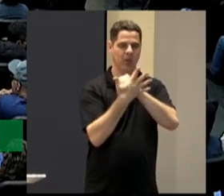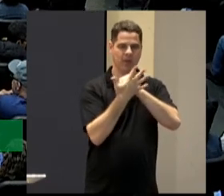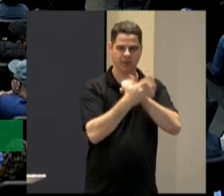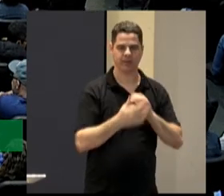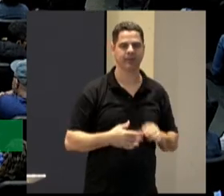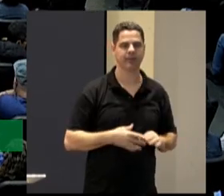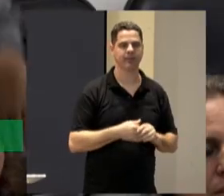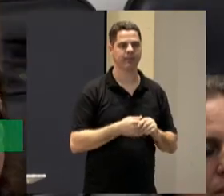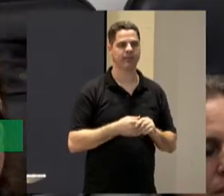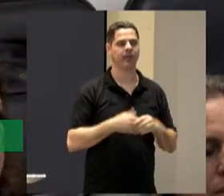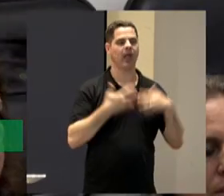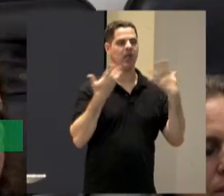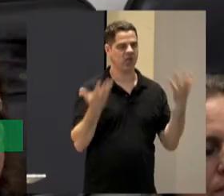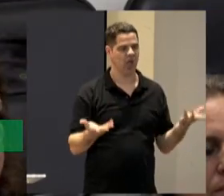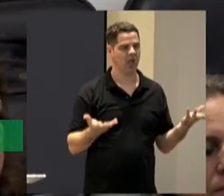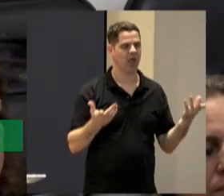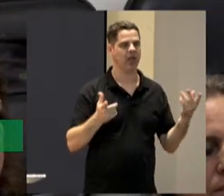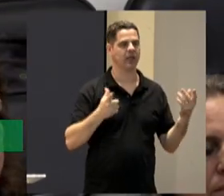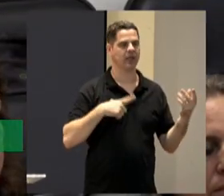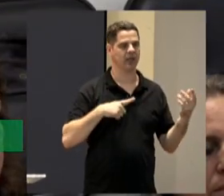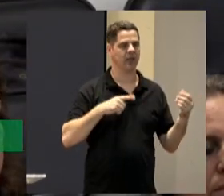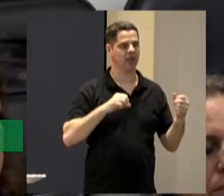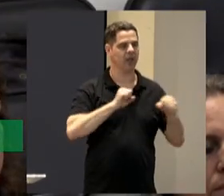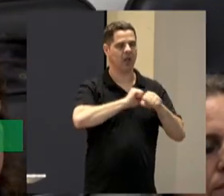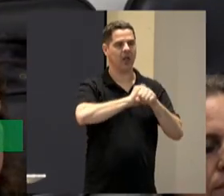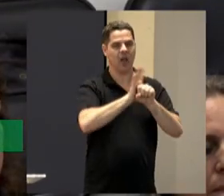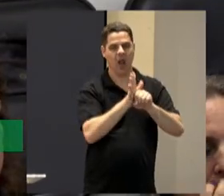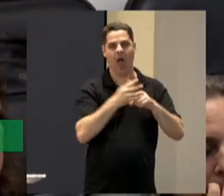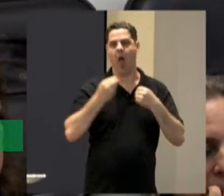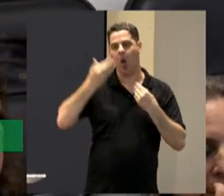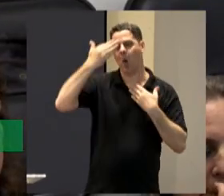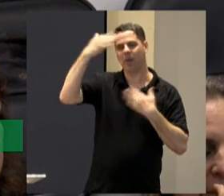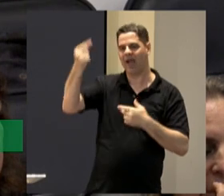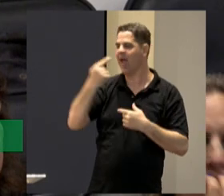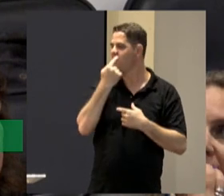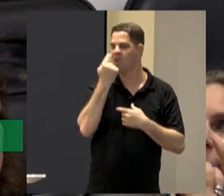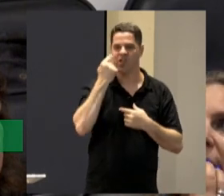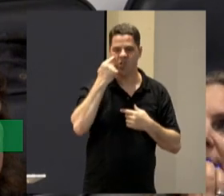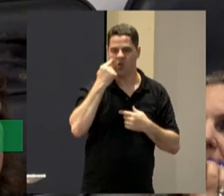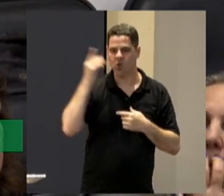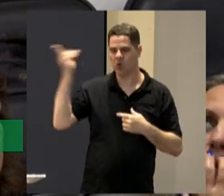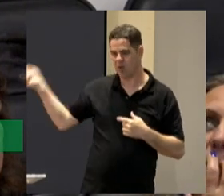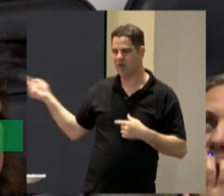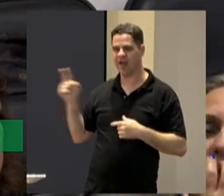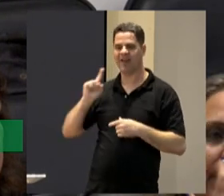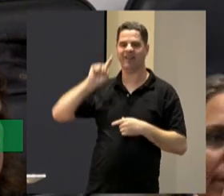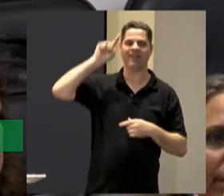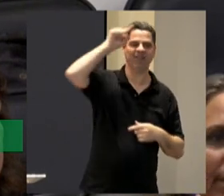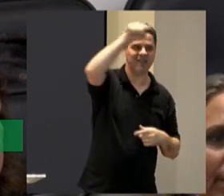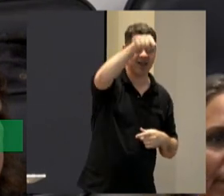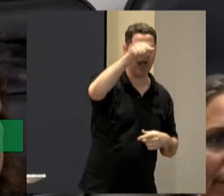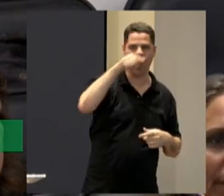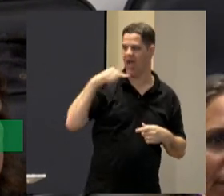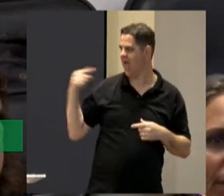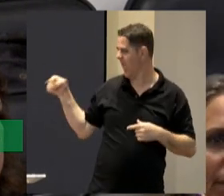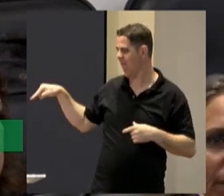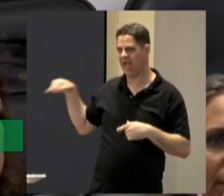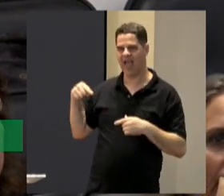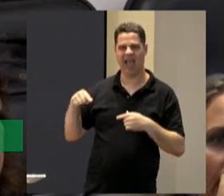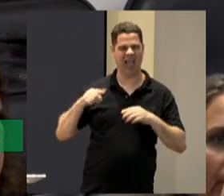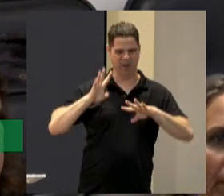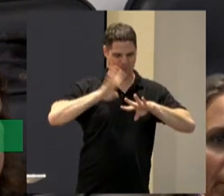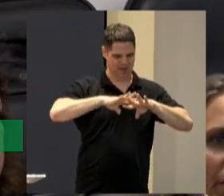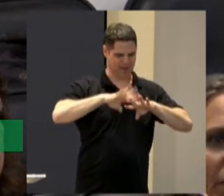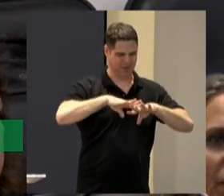a palavra em especial para agradecer a professora Jerusa por ter ido lá e não aceitado o que a